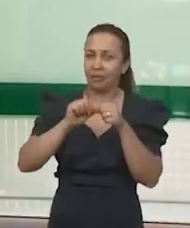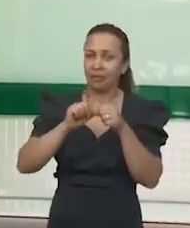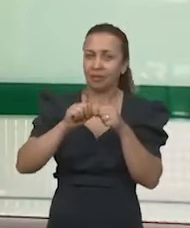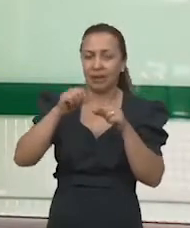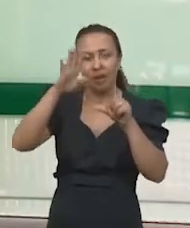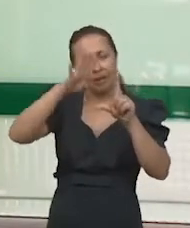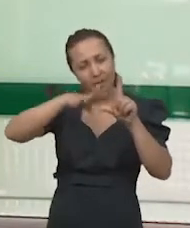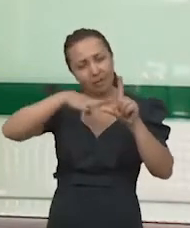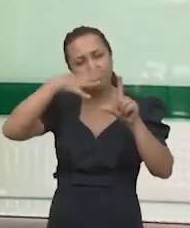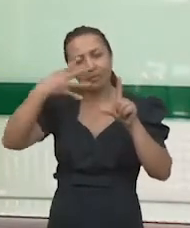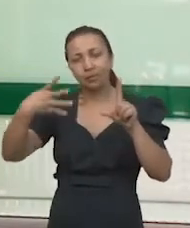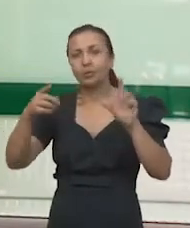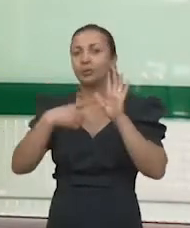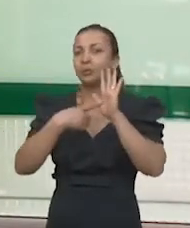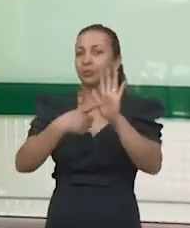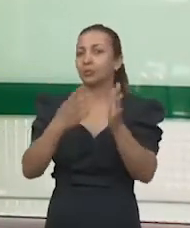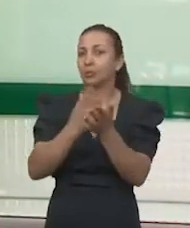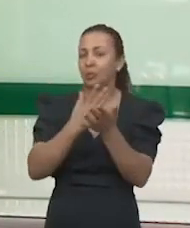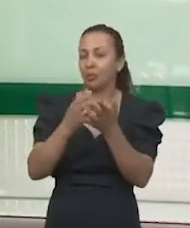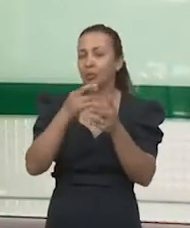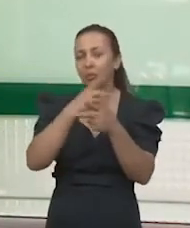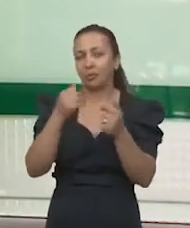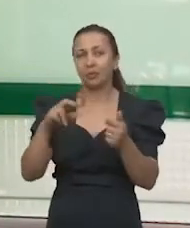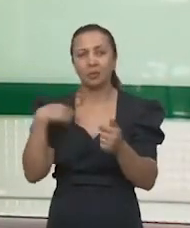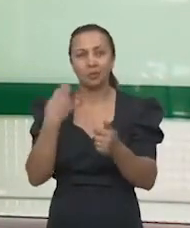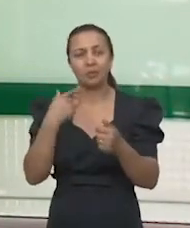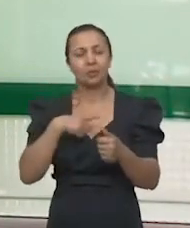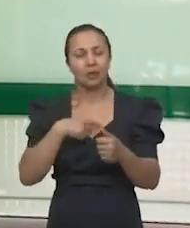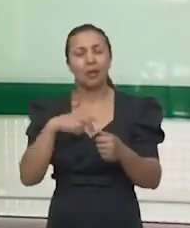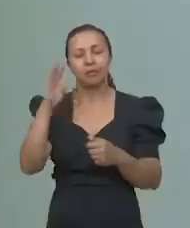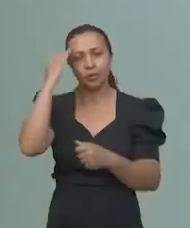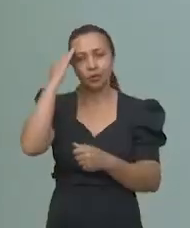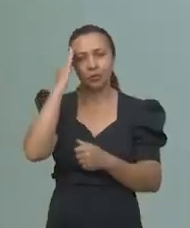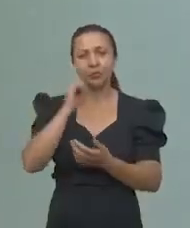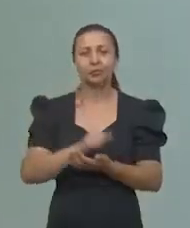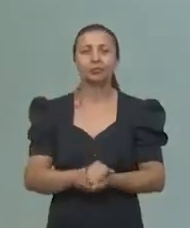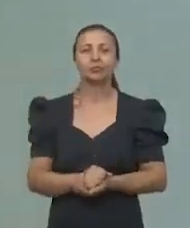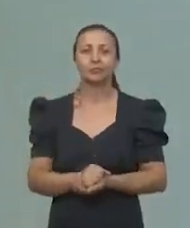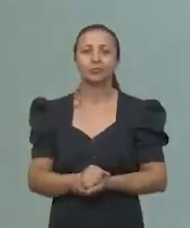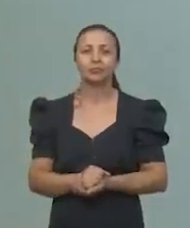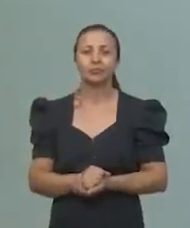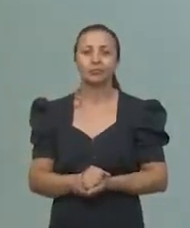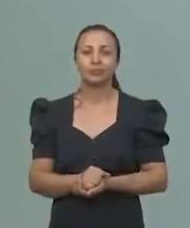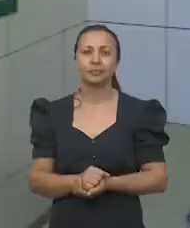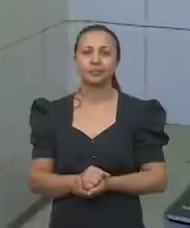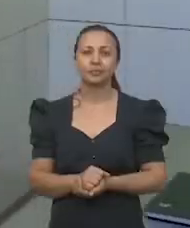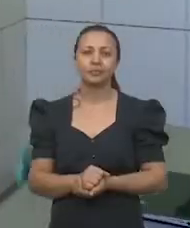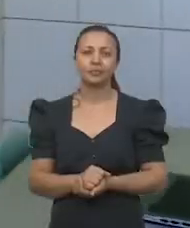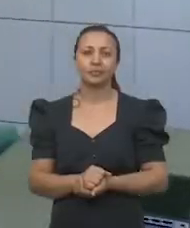montar gráficos, vão mostrar alguma coisa, que a gente pode tirar alguma conclusão disso.